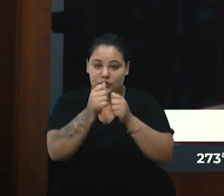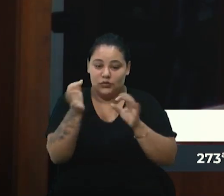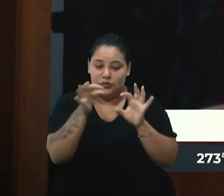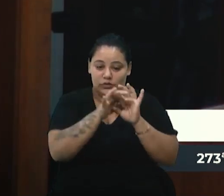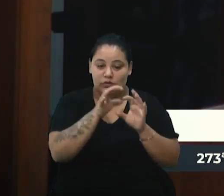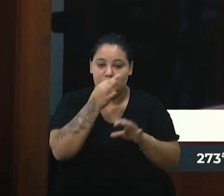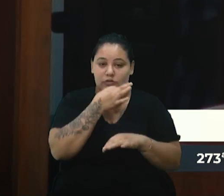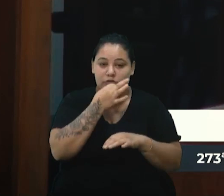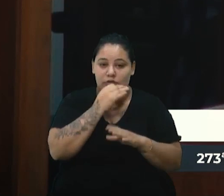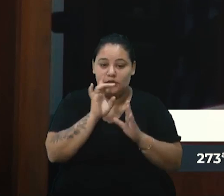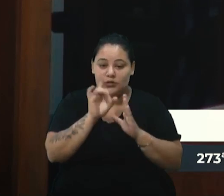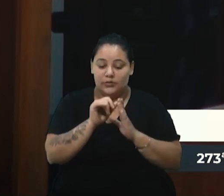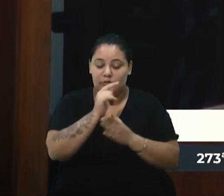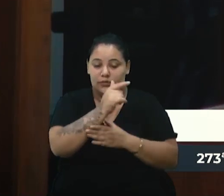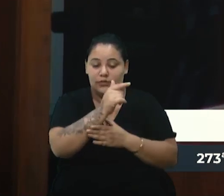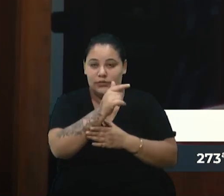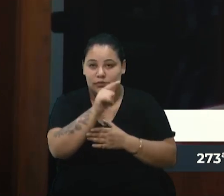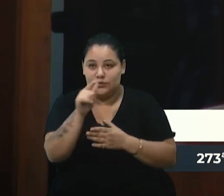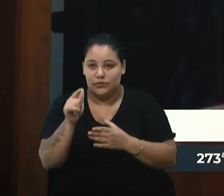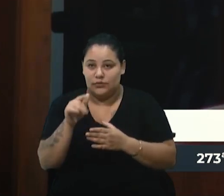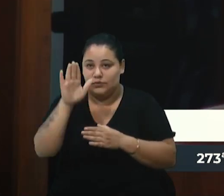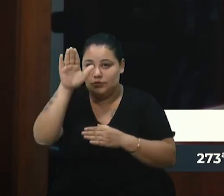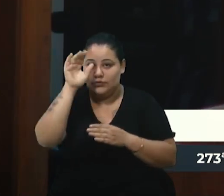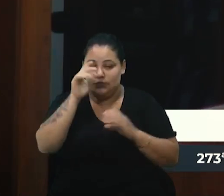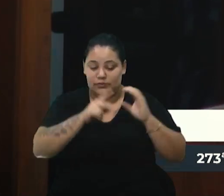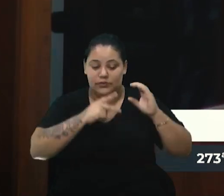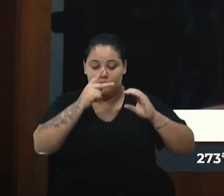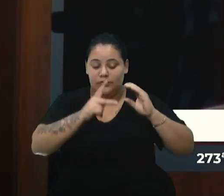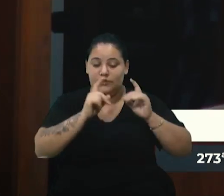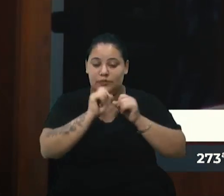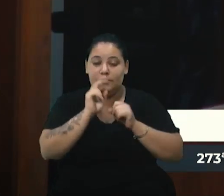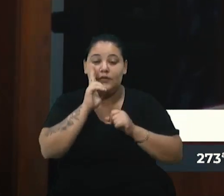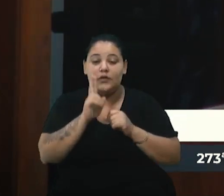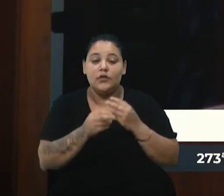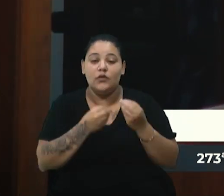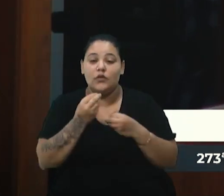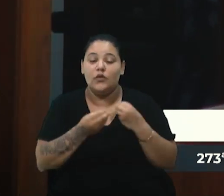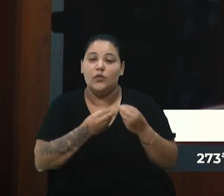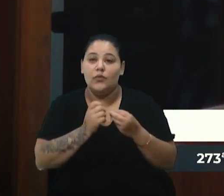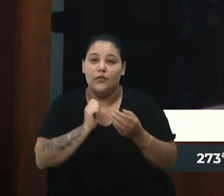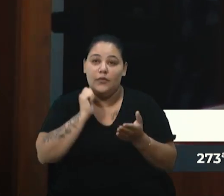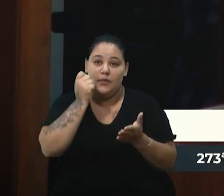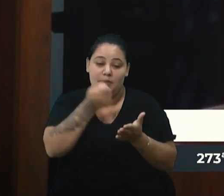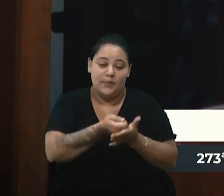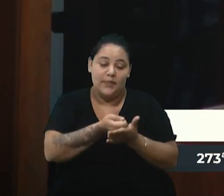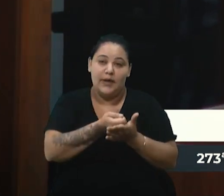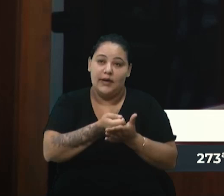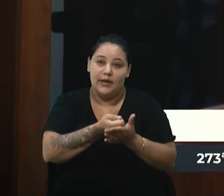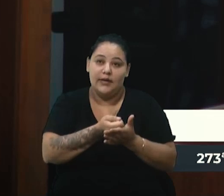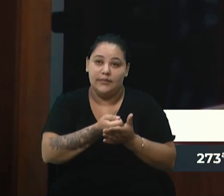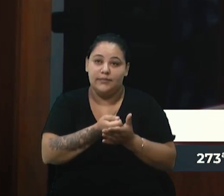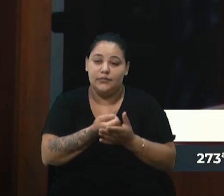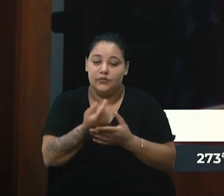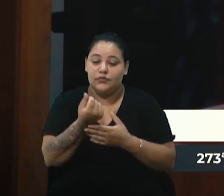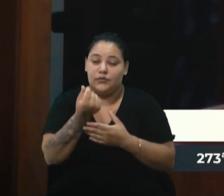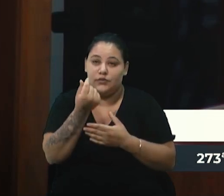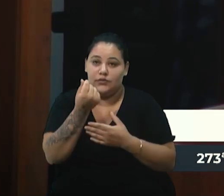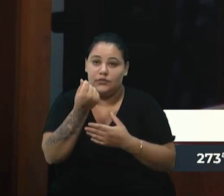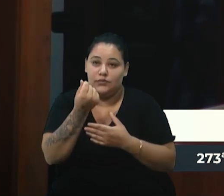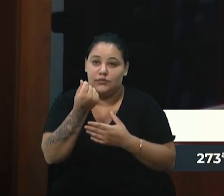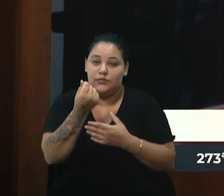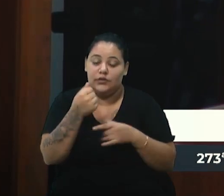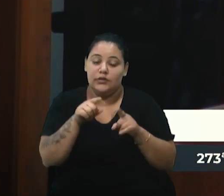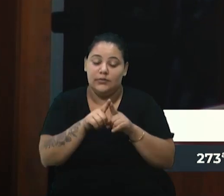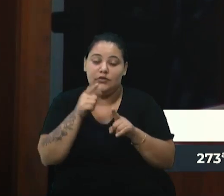depois, posteriormente, com certeza essa casa vai ser chamada para ver como que vai ser custeado esses valores. Então, logo isso possa ser